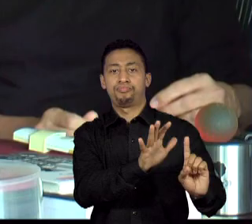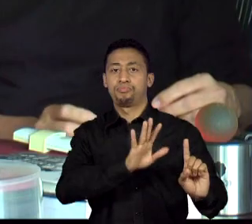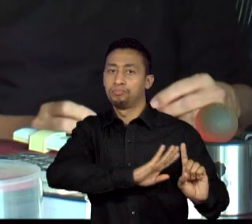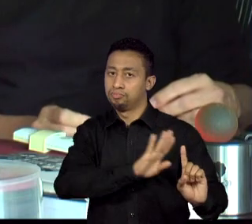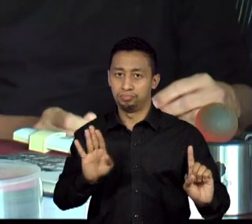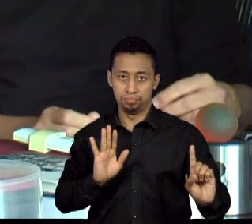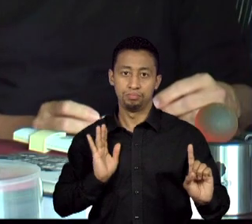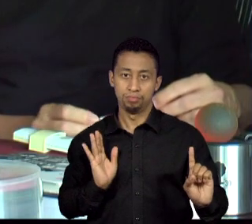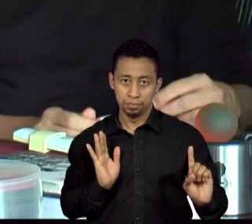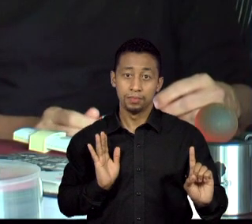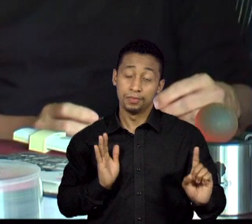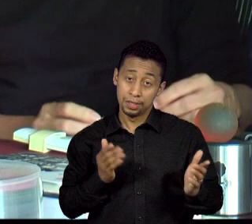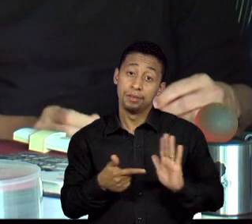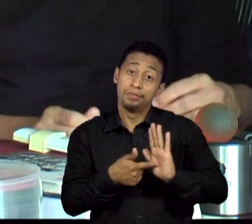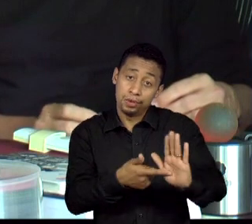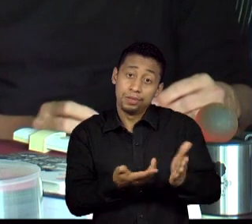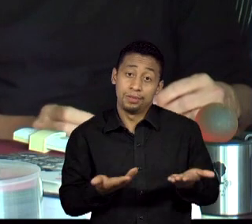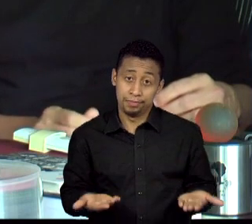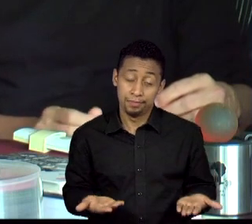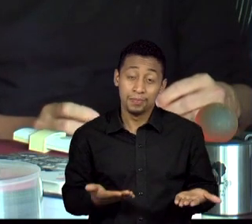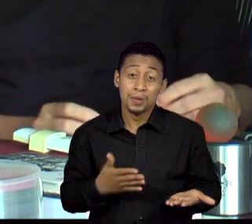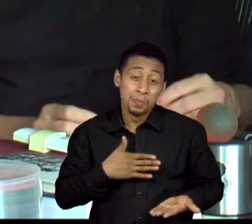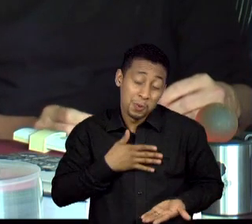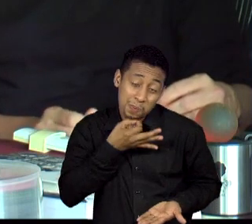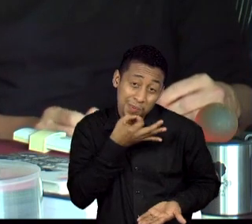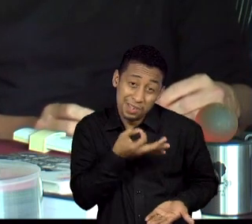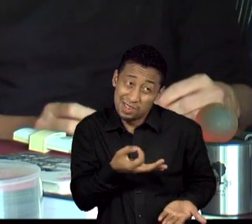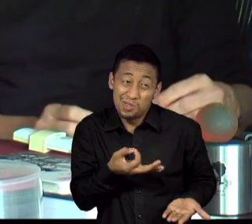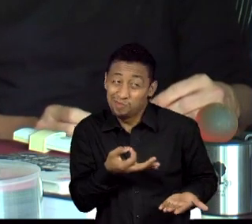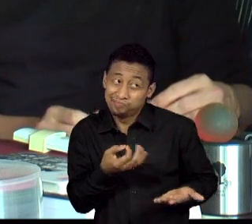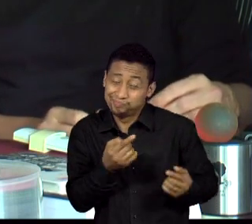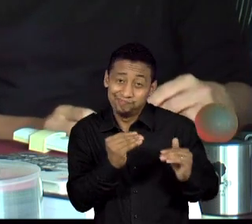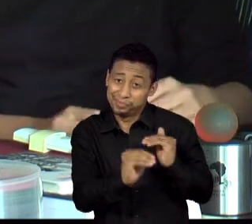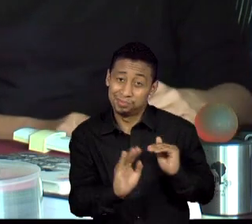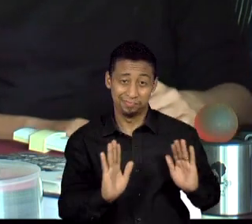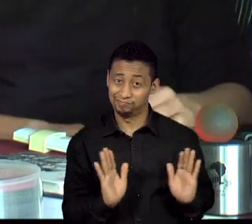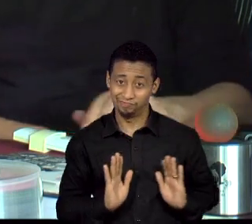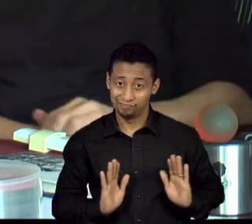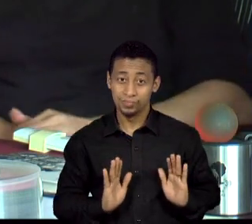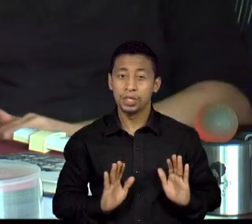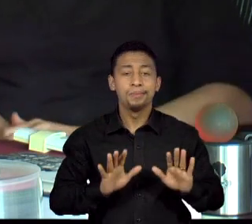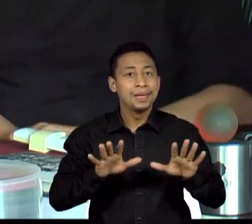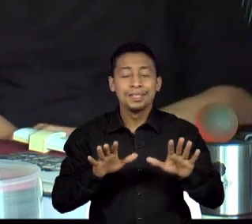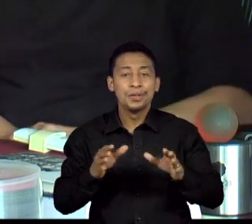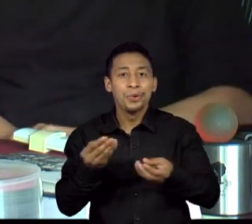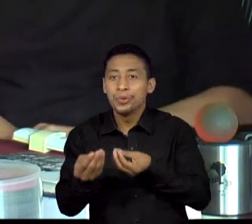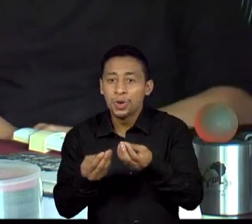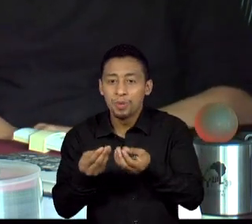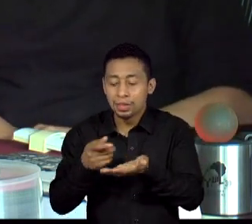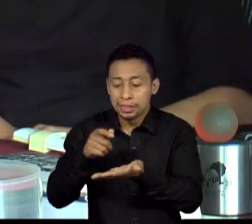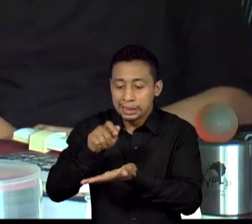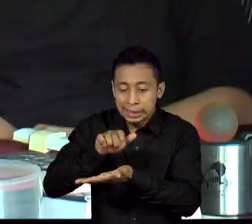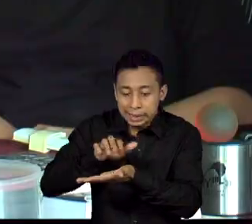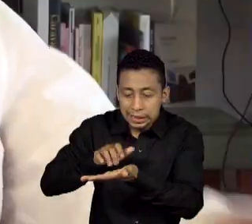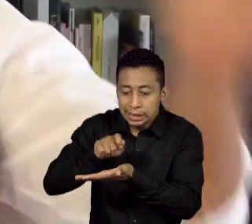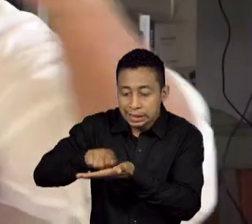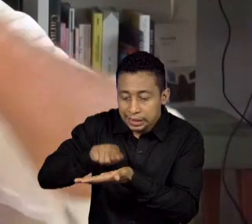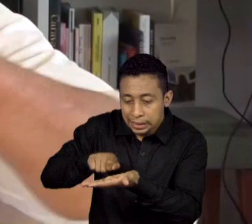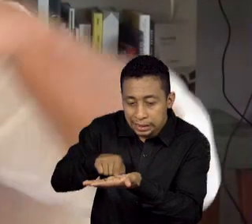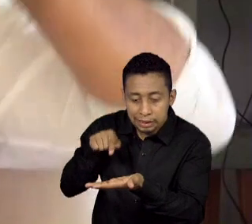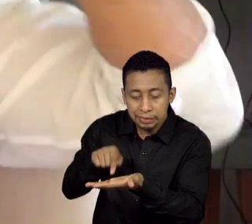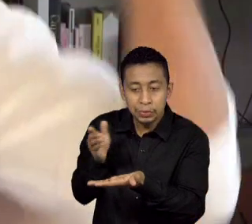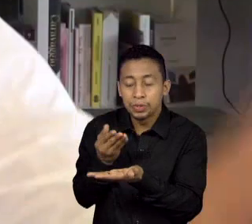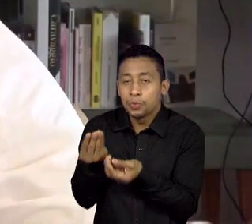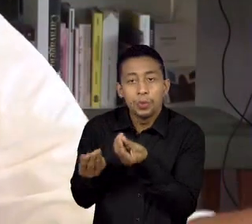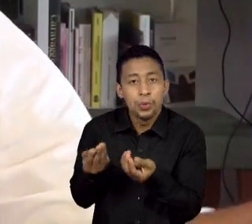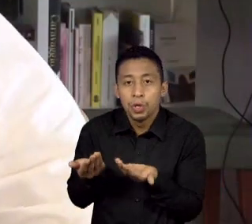um absurdo total, na minha opinião e na nossa, e a gente então não havia nada que nos desse um caminho, e